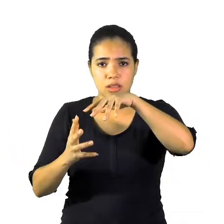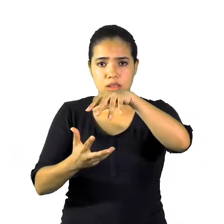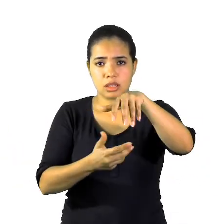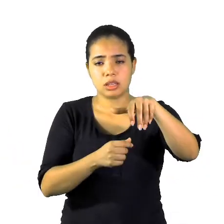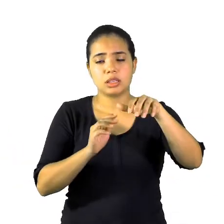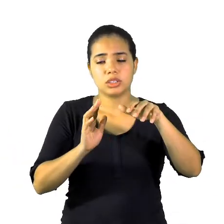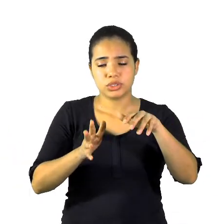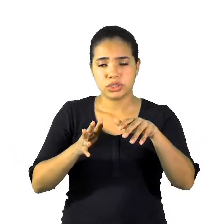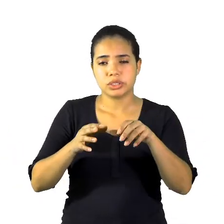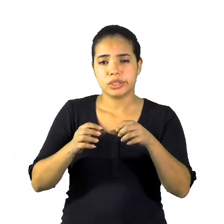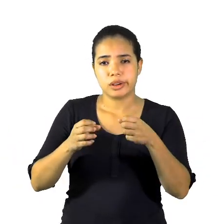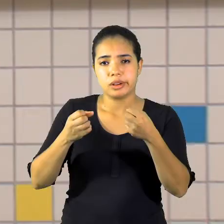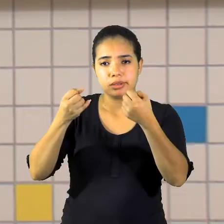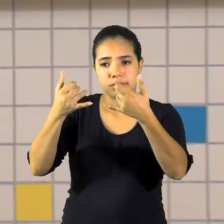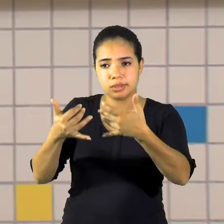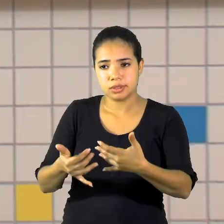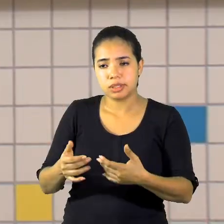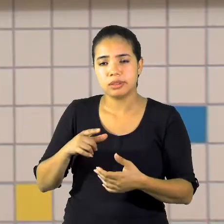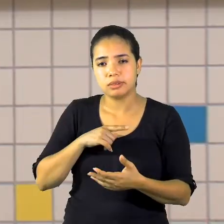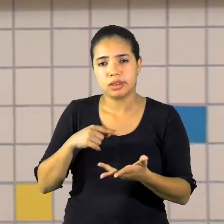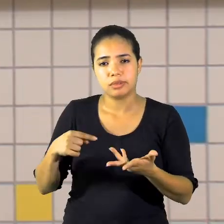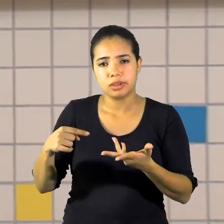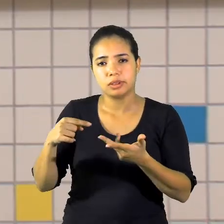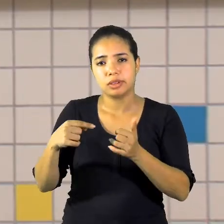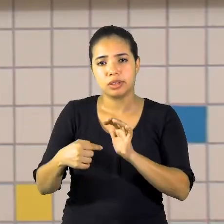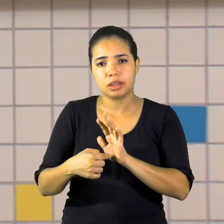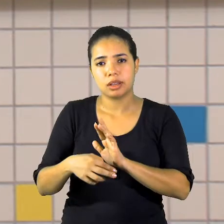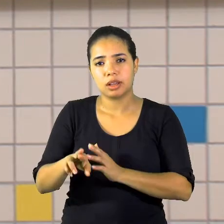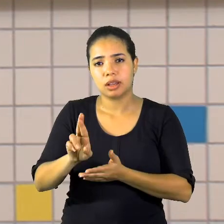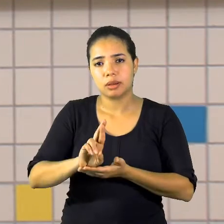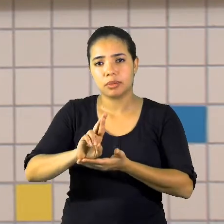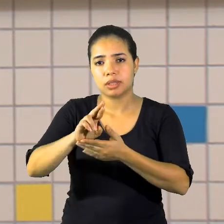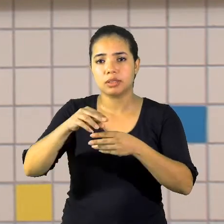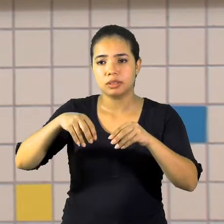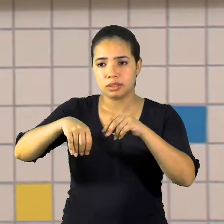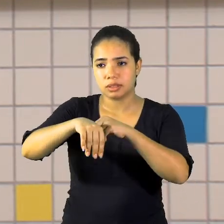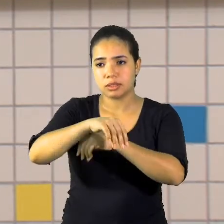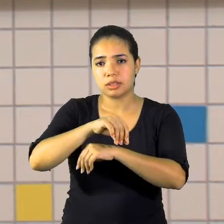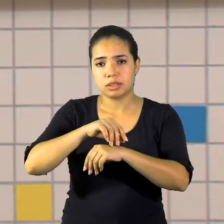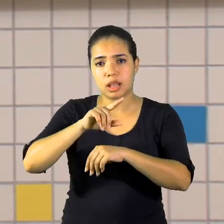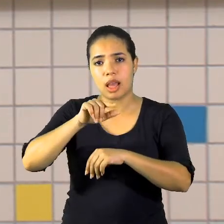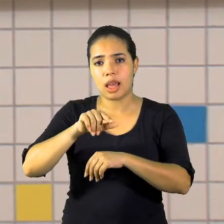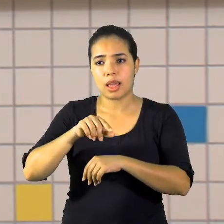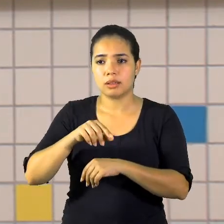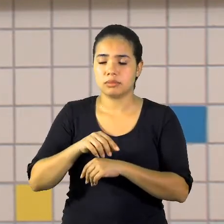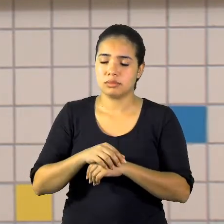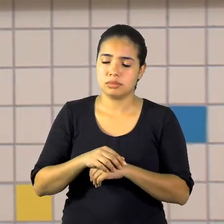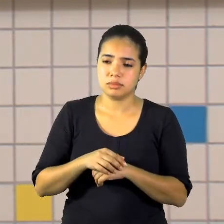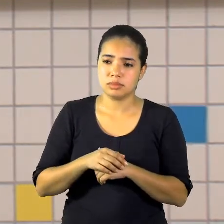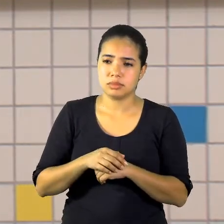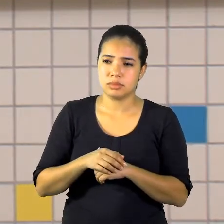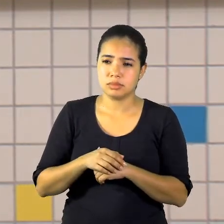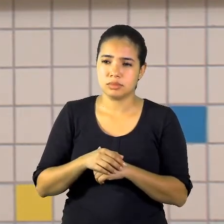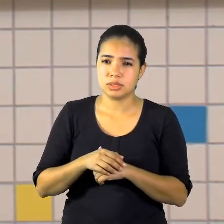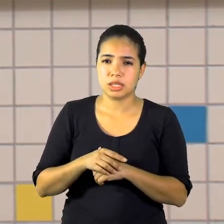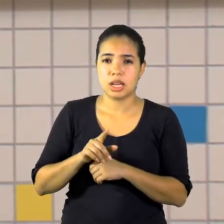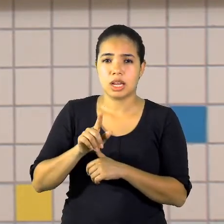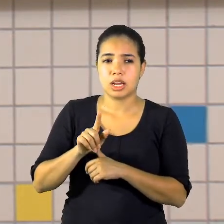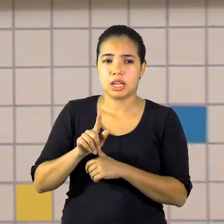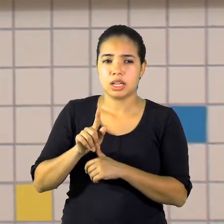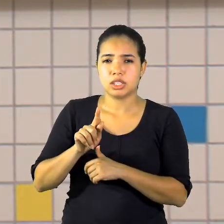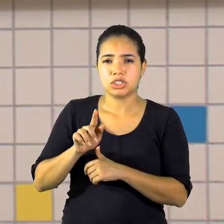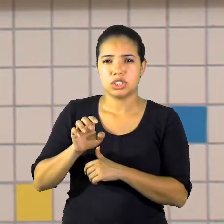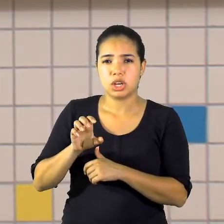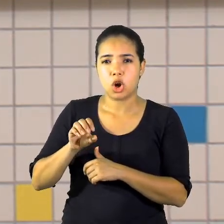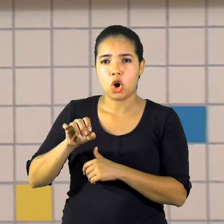isso lá no sexto ano. Eu tenho várias representações da Terra. Por exemplo, a Terra ela é uma geóide e ela é quase arredondada.